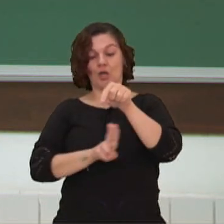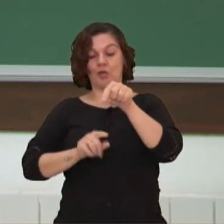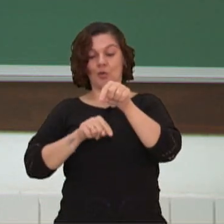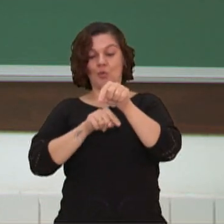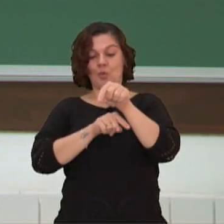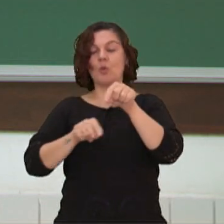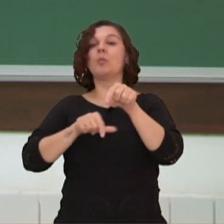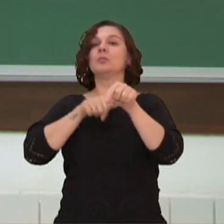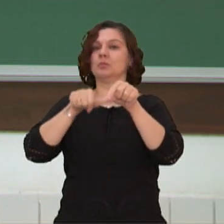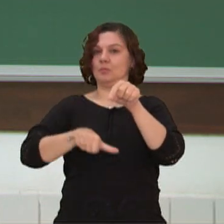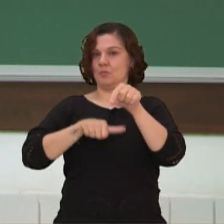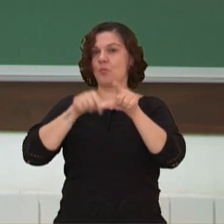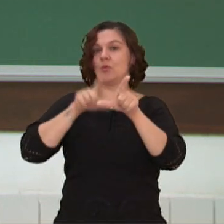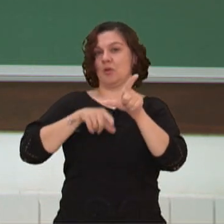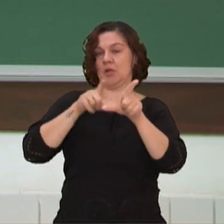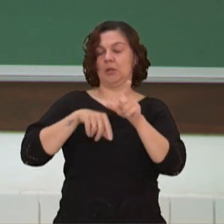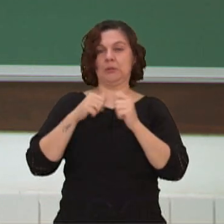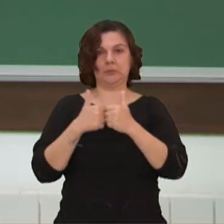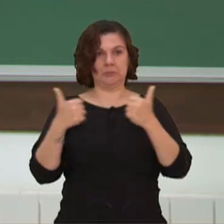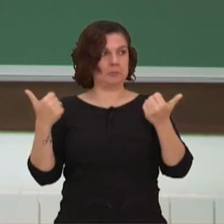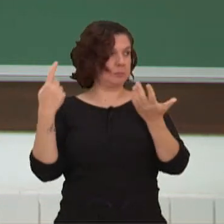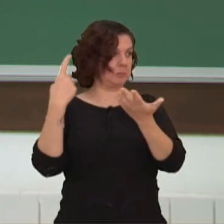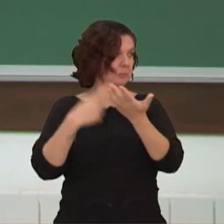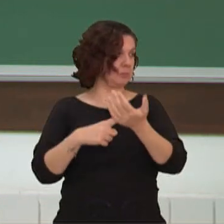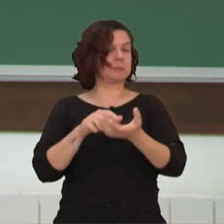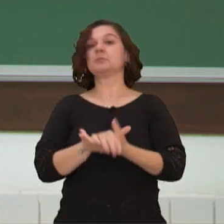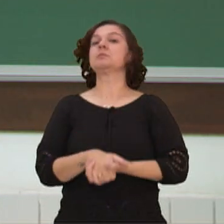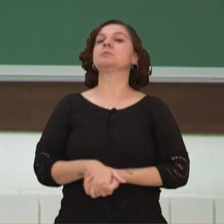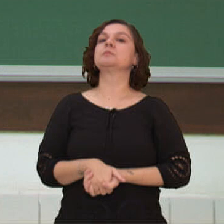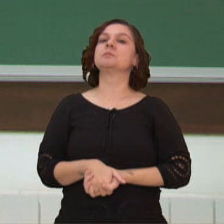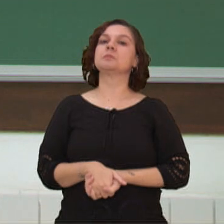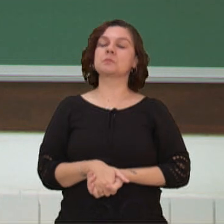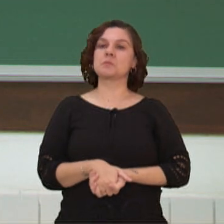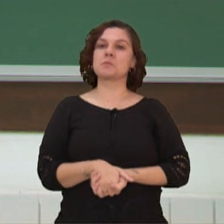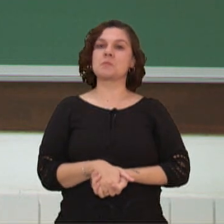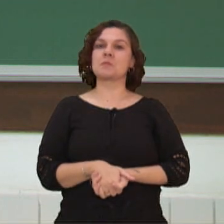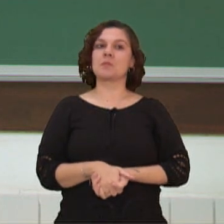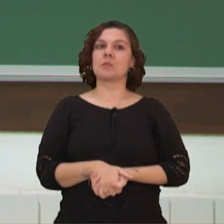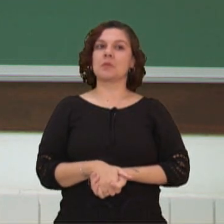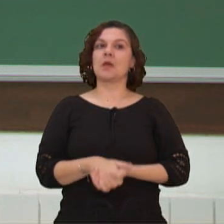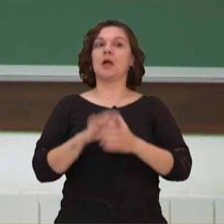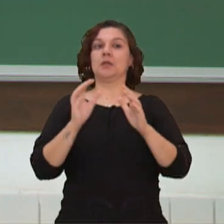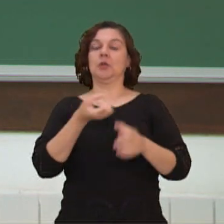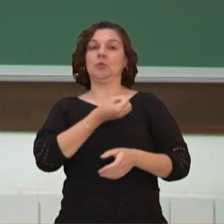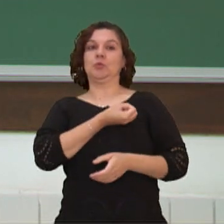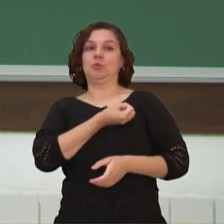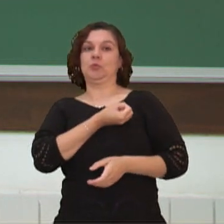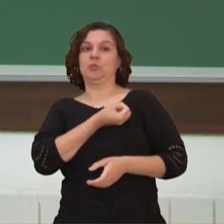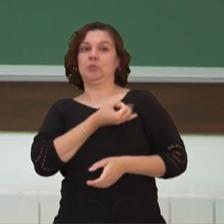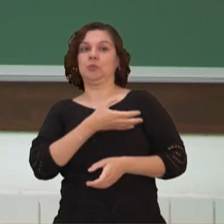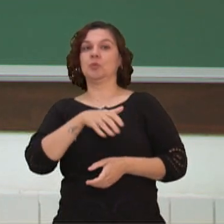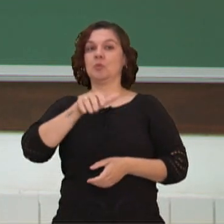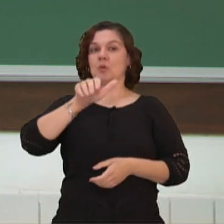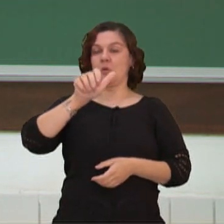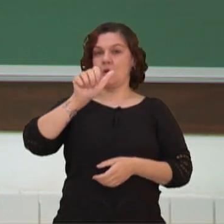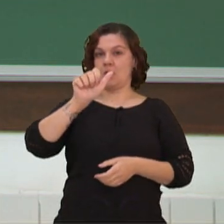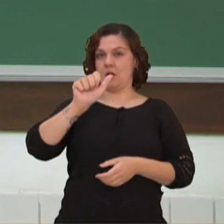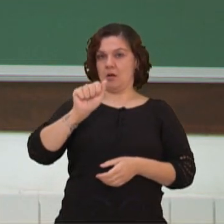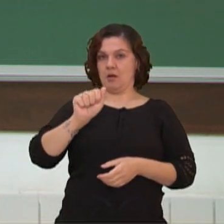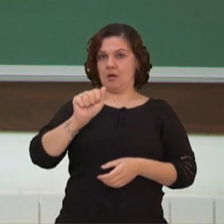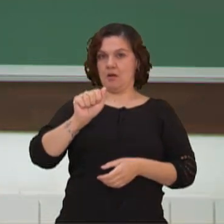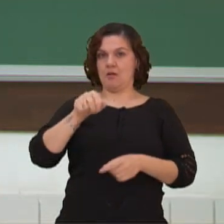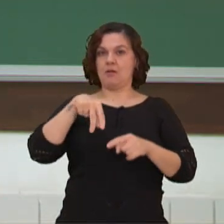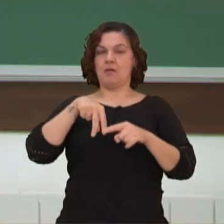falada. Combinado? Seguindo. Número de massa e número atômico. Junto ao símbolo,